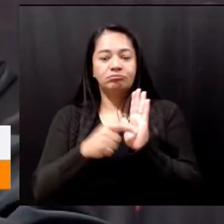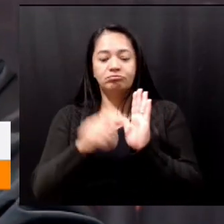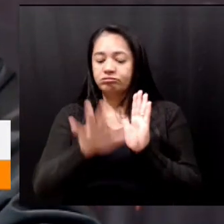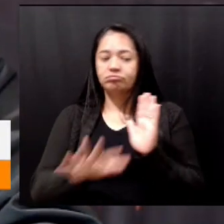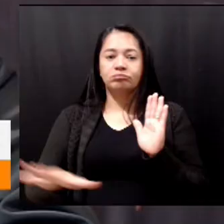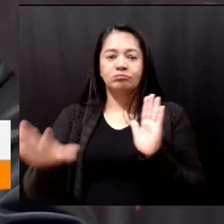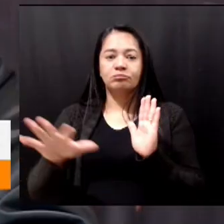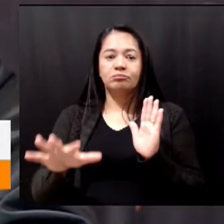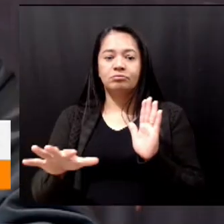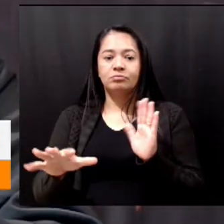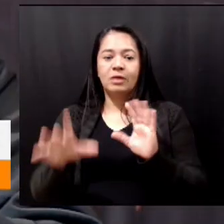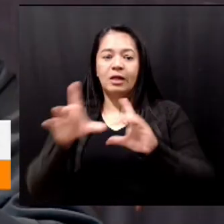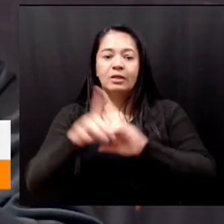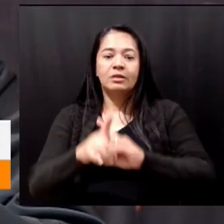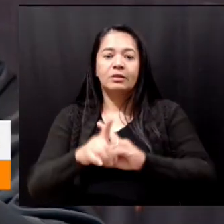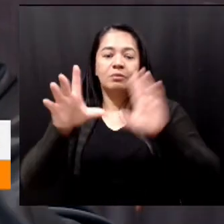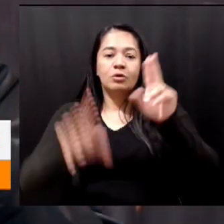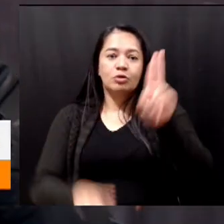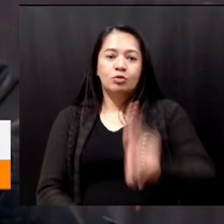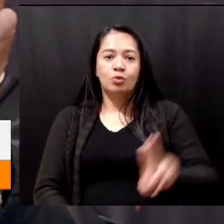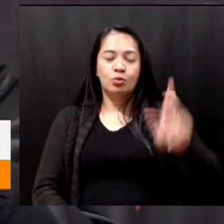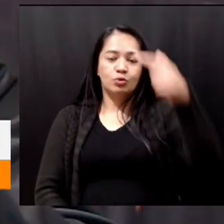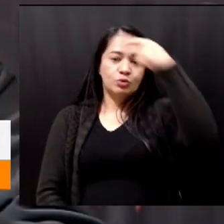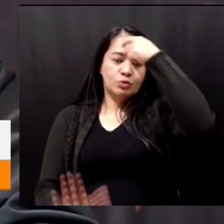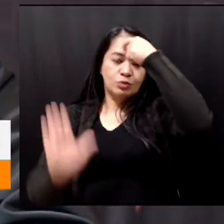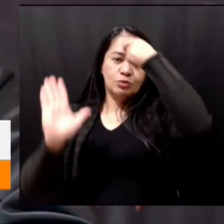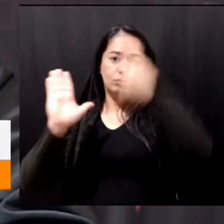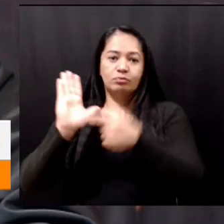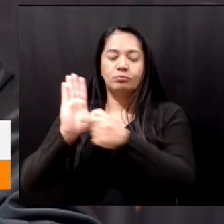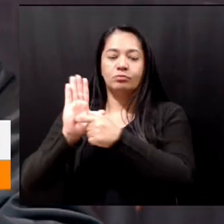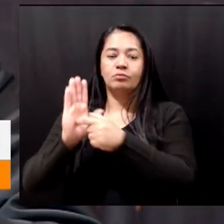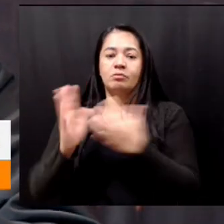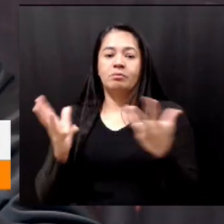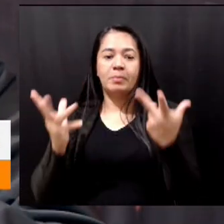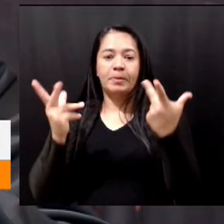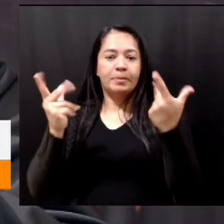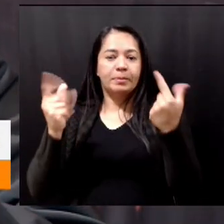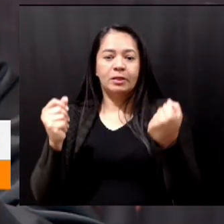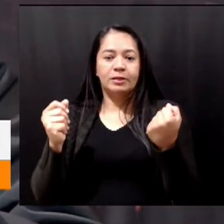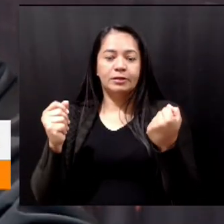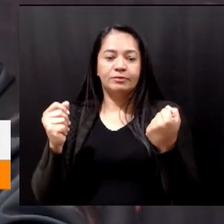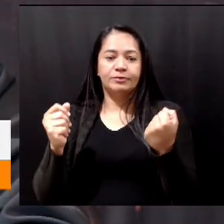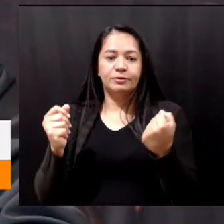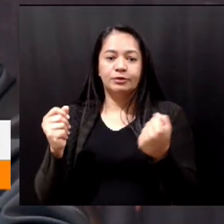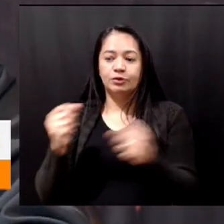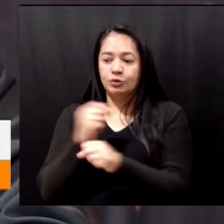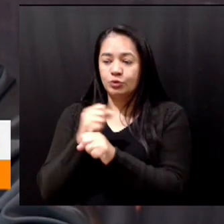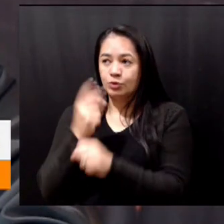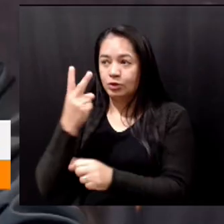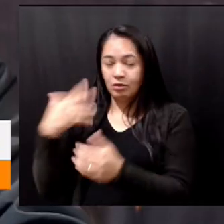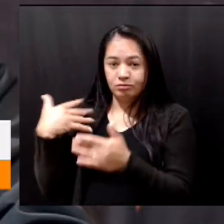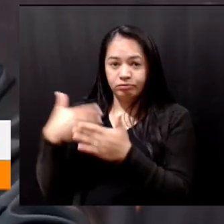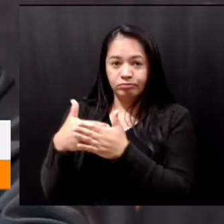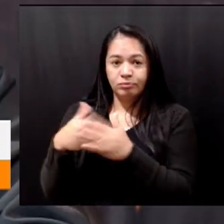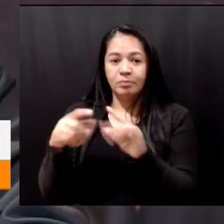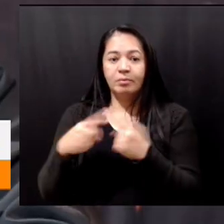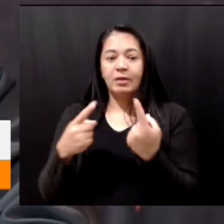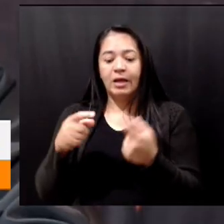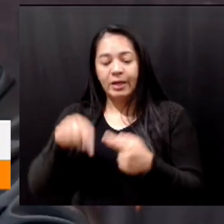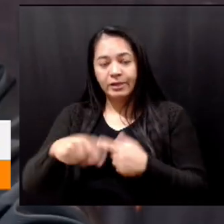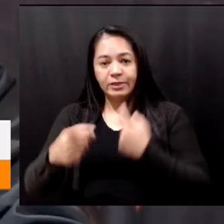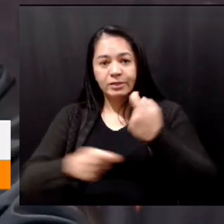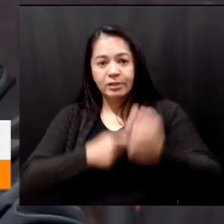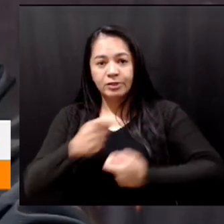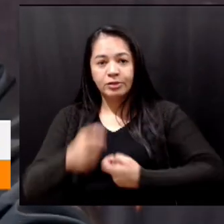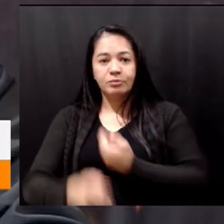democratização do uso da inteligência artificial foi um negócio fantástico nos últimos 2 anos, E aqui na administração pública, certamente,